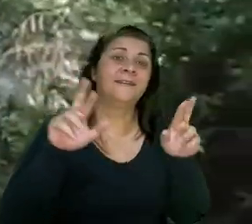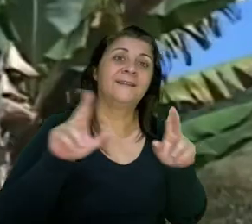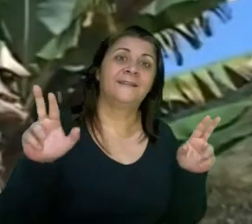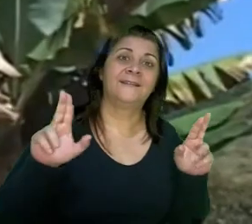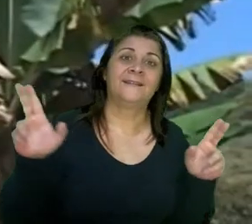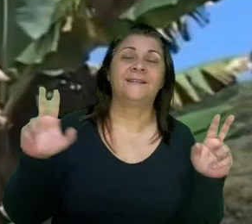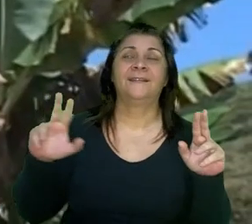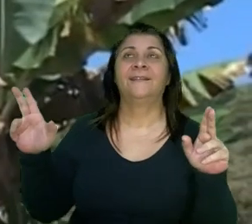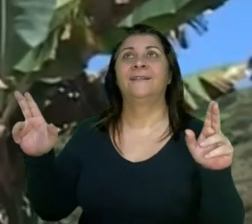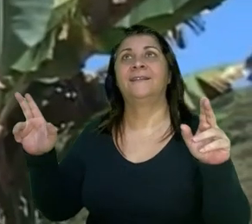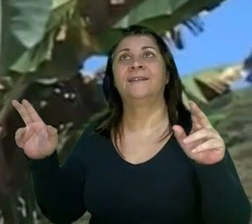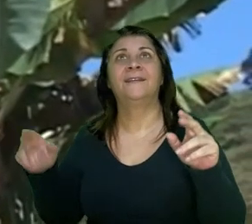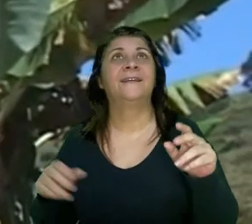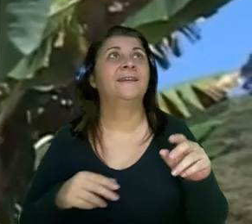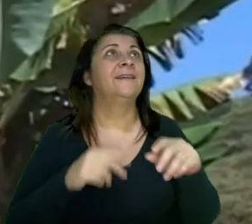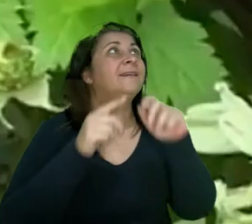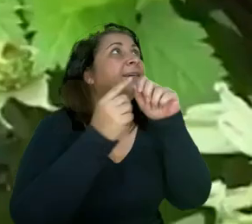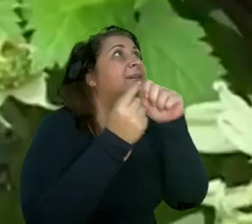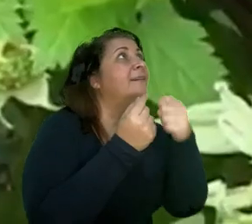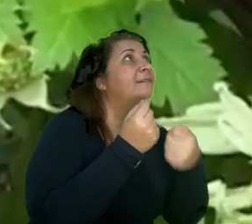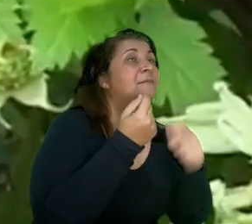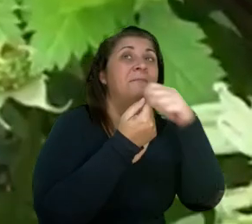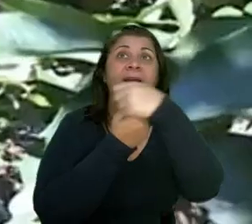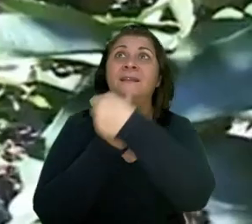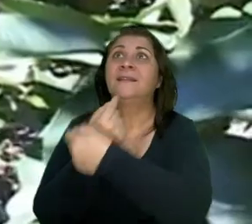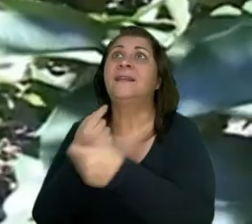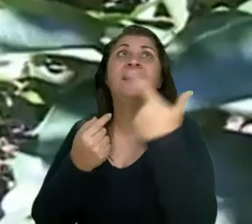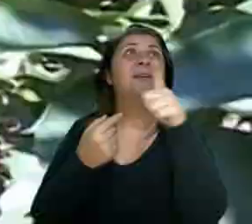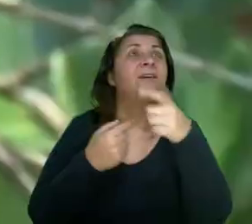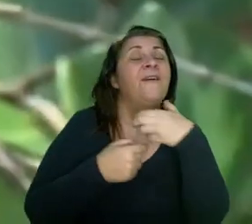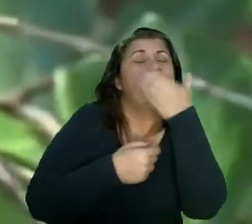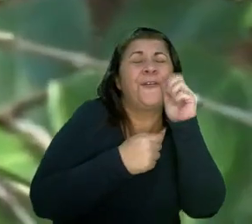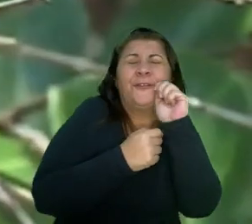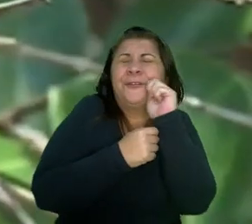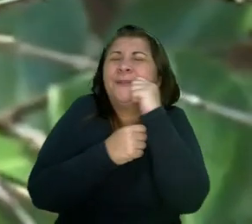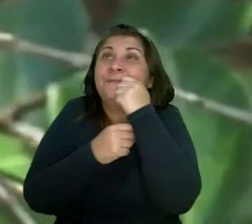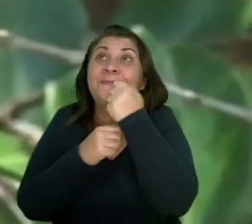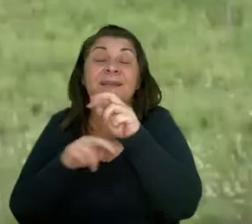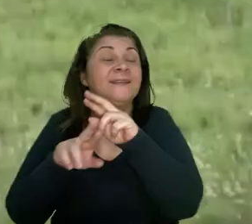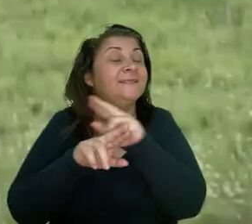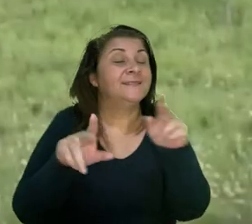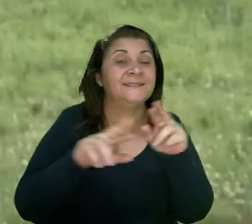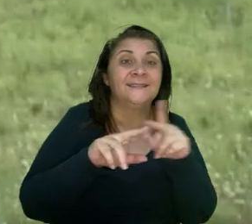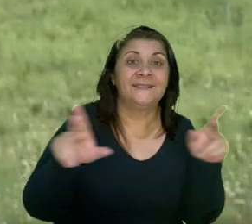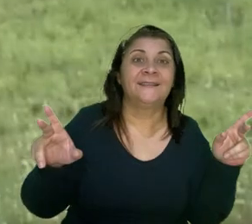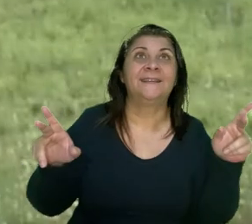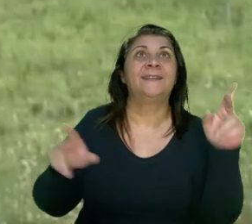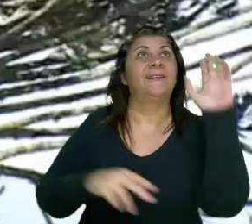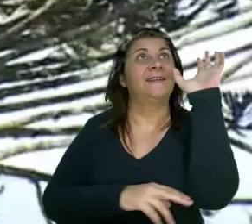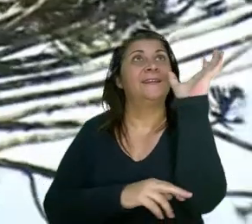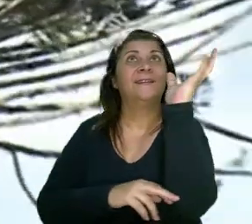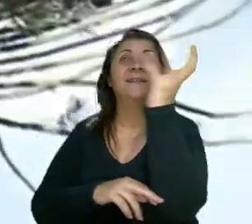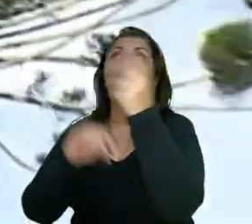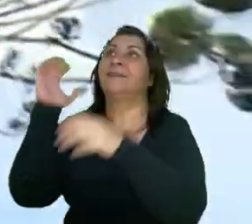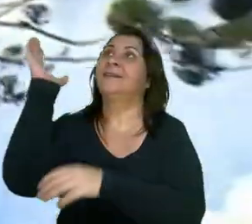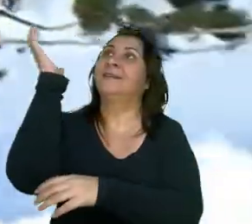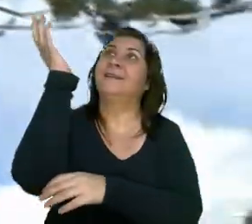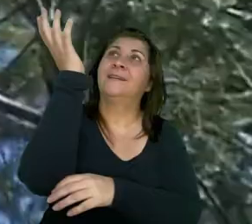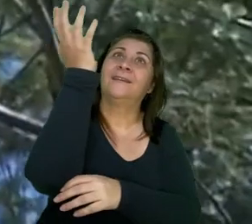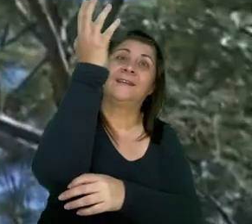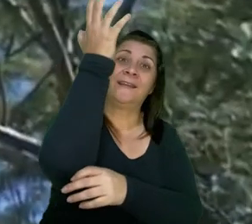guatambu, banana, amora, limão, araçá, paineira,